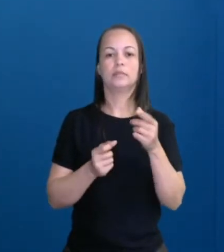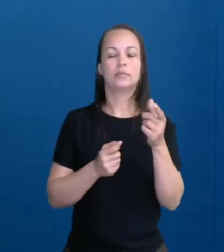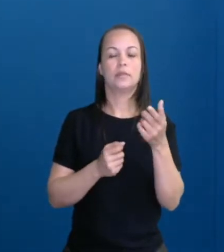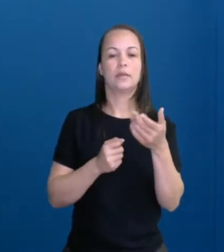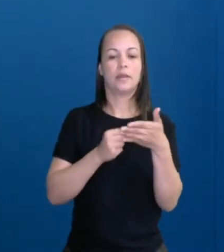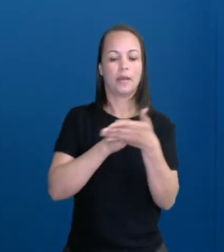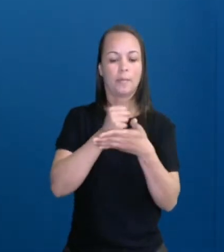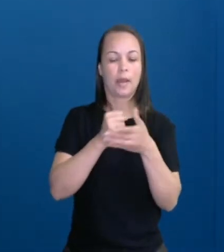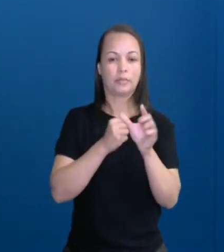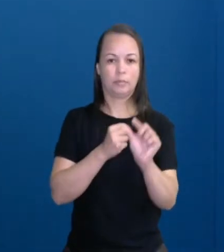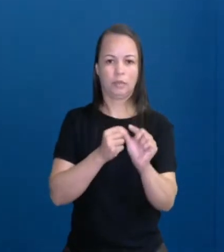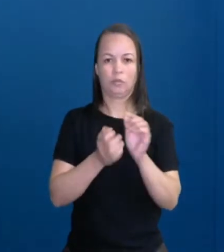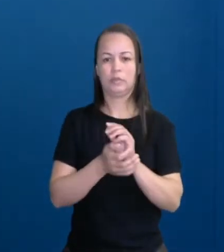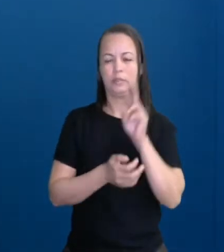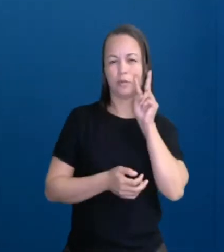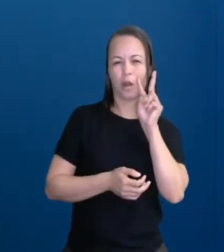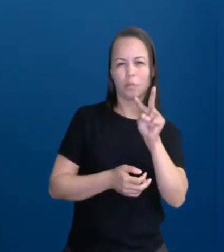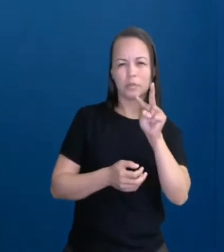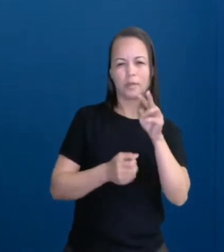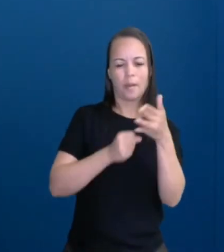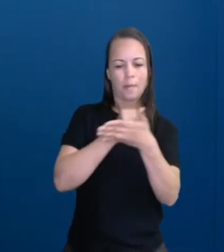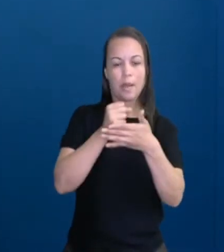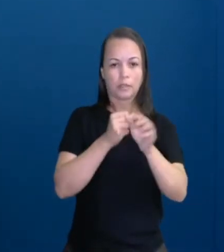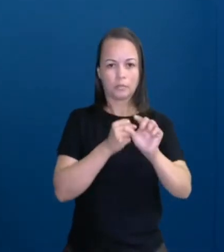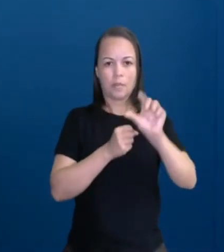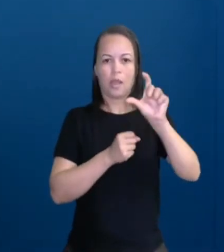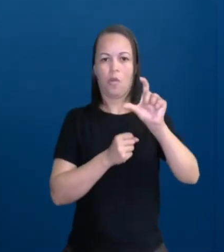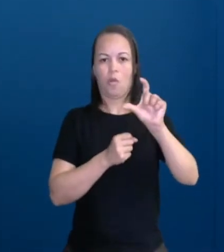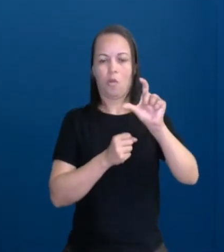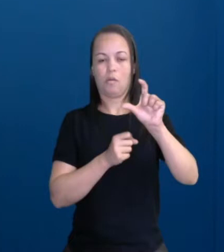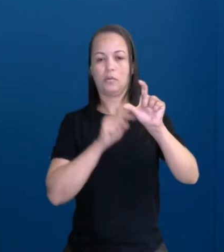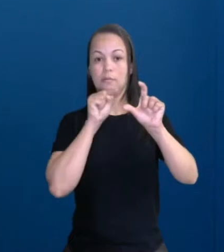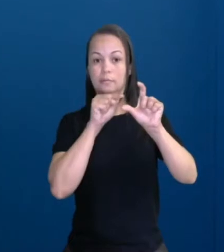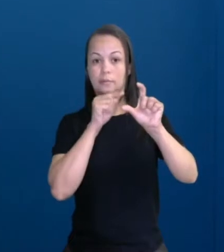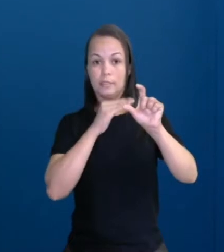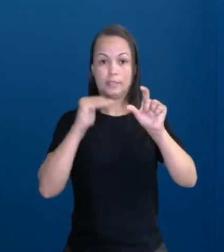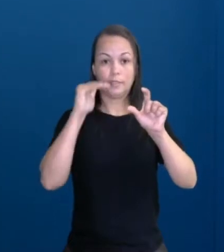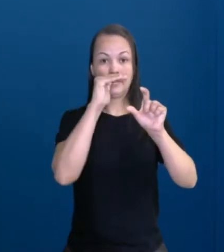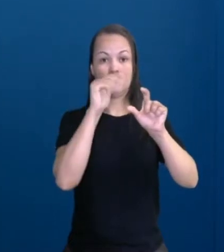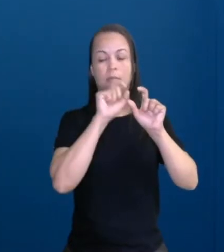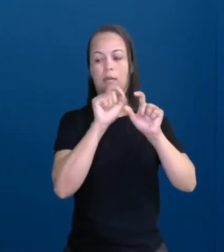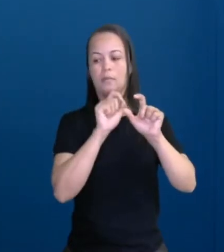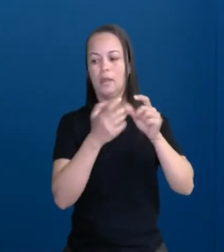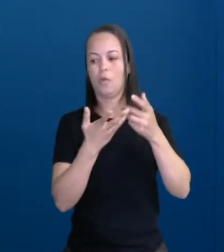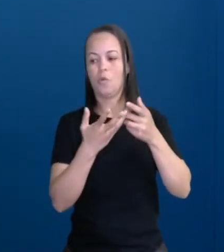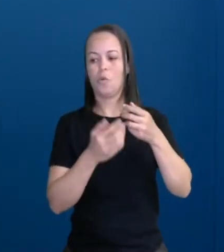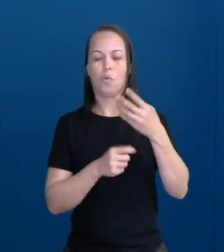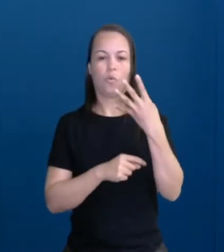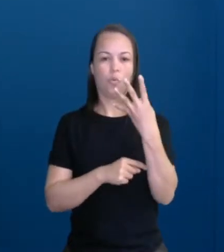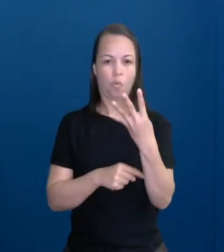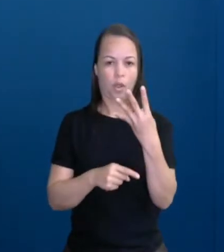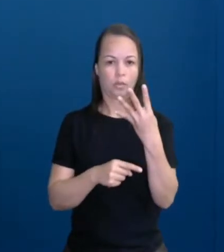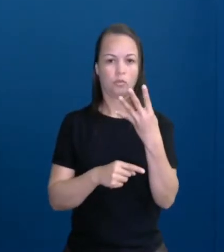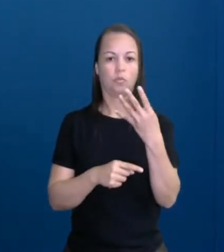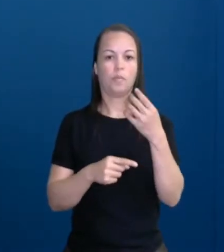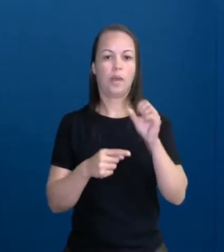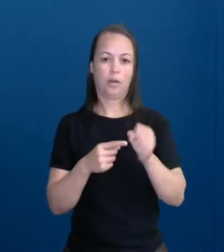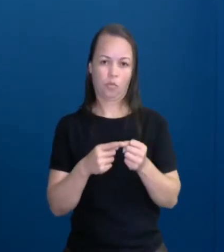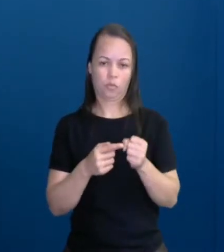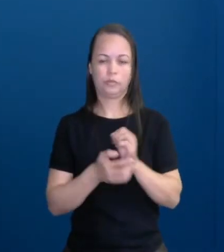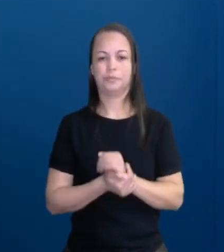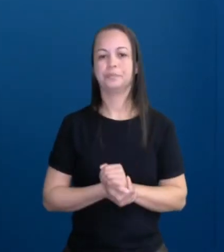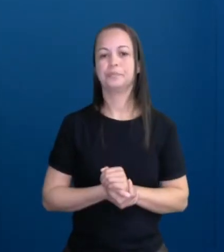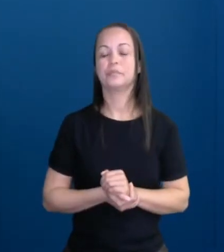a gente olhar para a base maior, que é essa parte aqui de cima, ó, então a gente vê que tem a relação de 4 para 8. Já